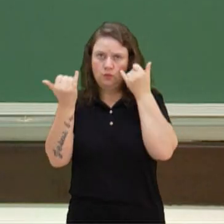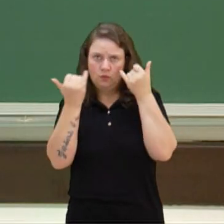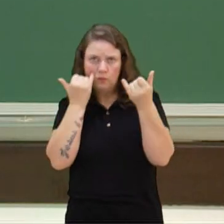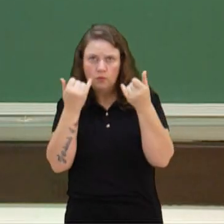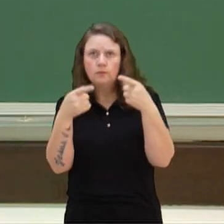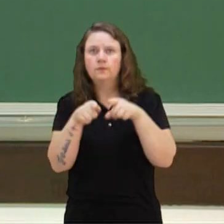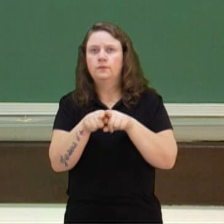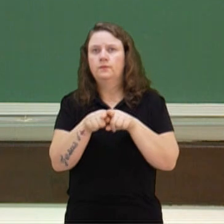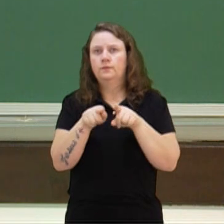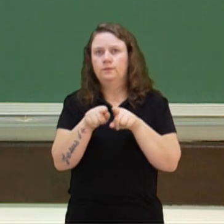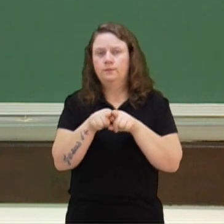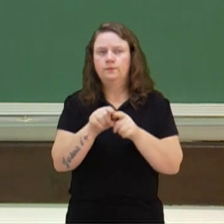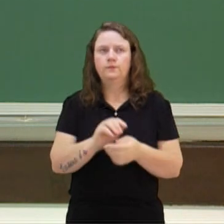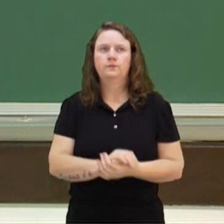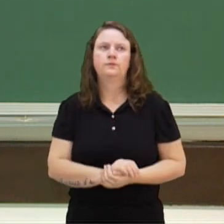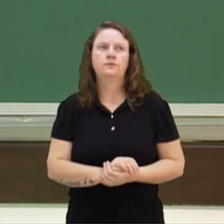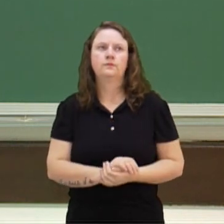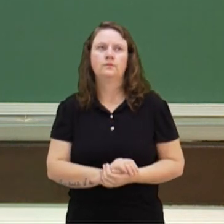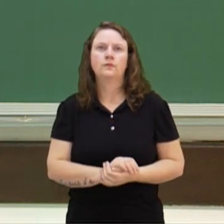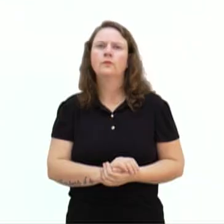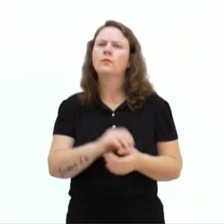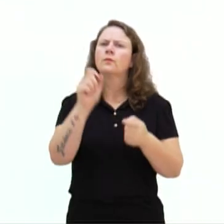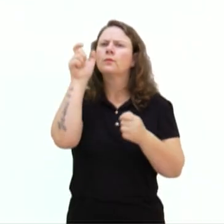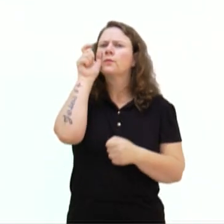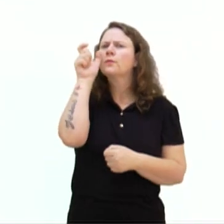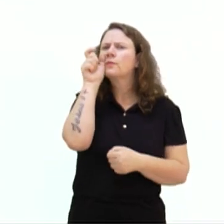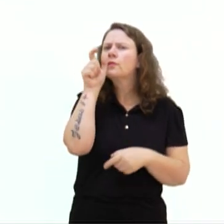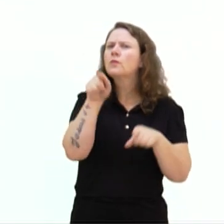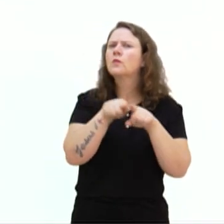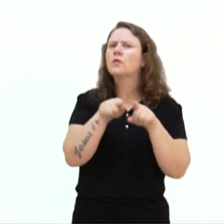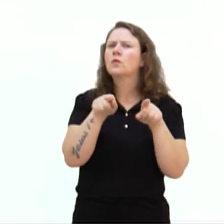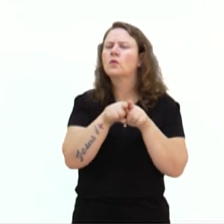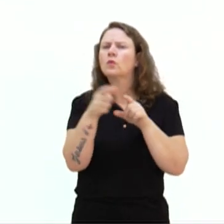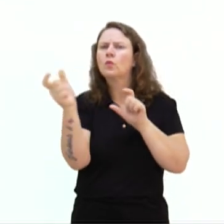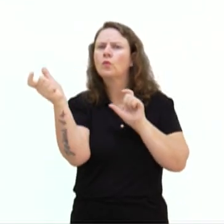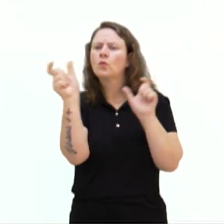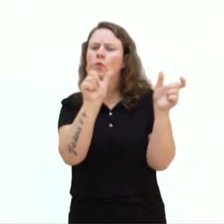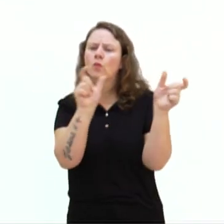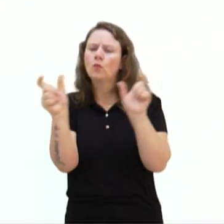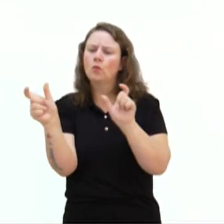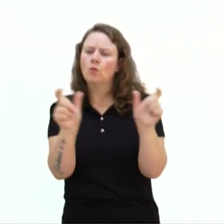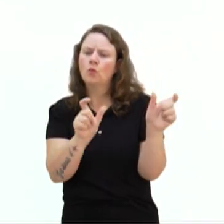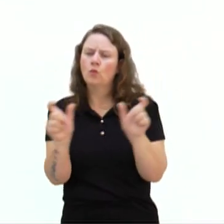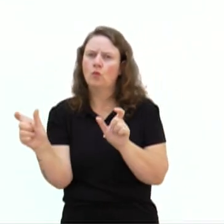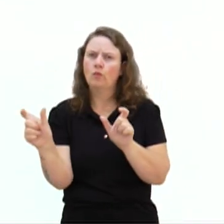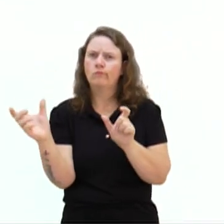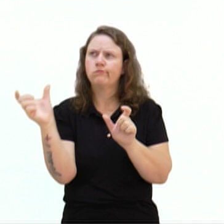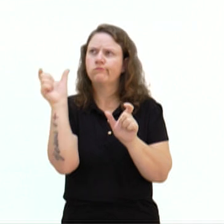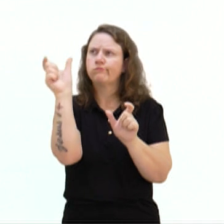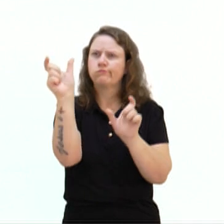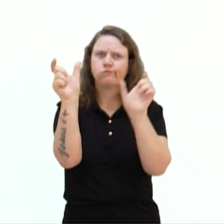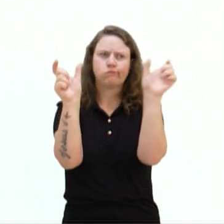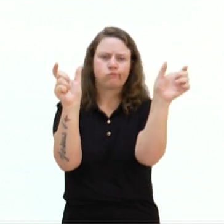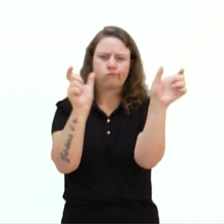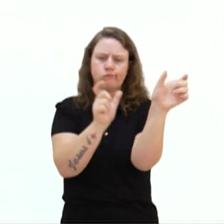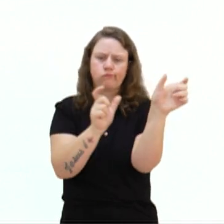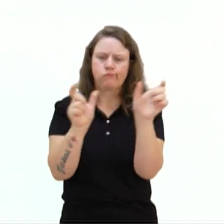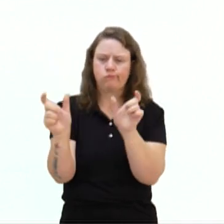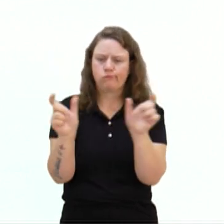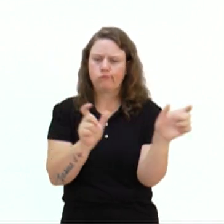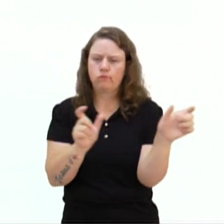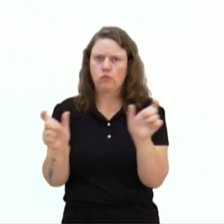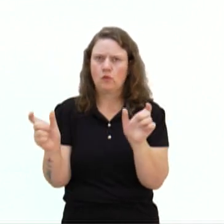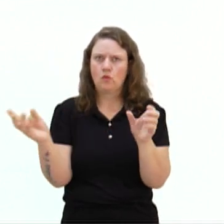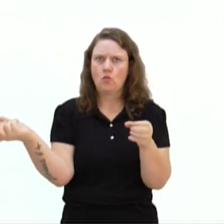informações. Tudo bem? E observe que ela vai sendo construída por palavras que vão retomar